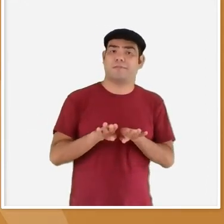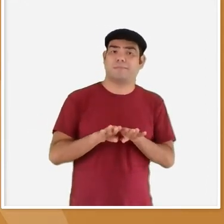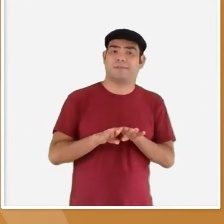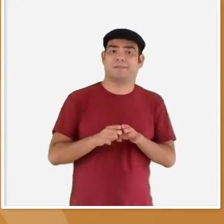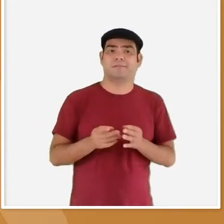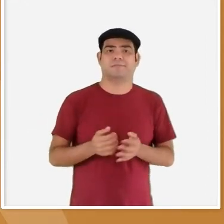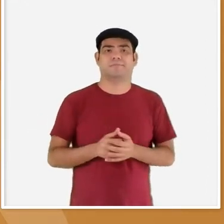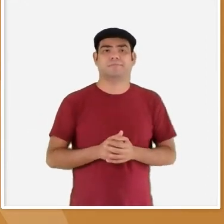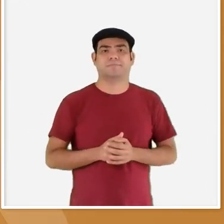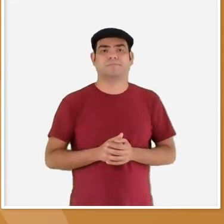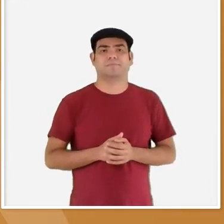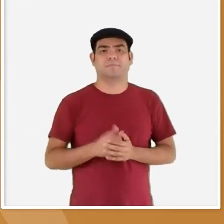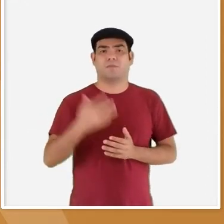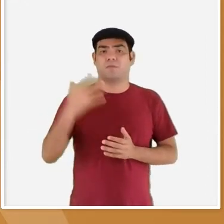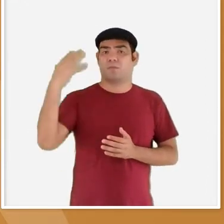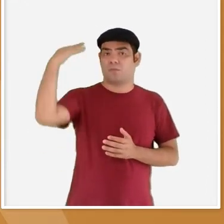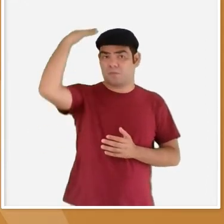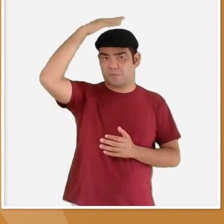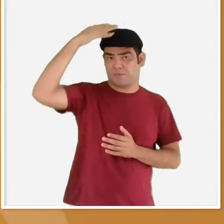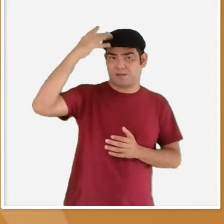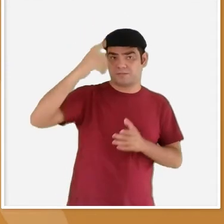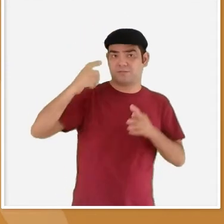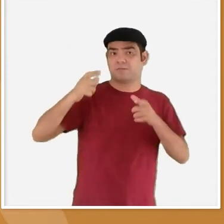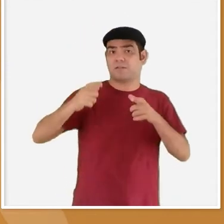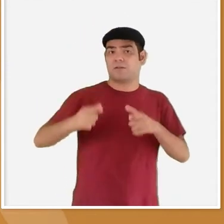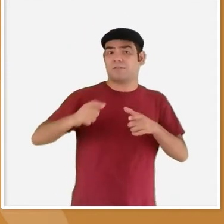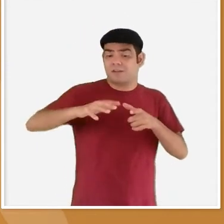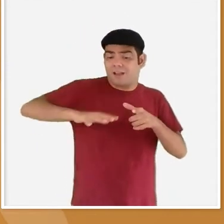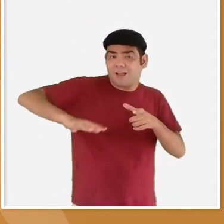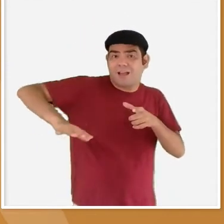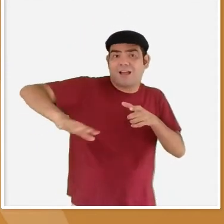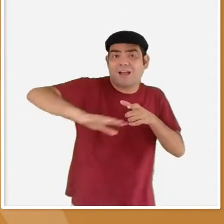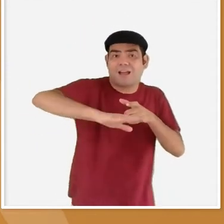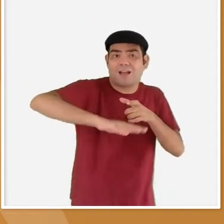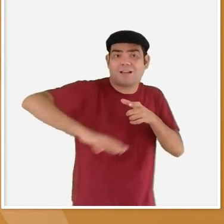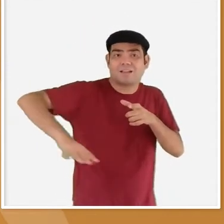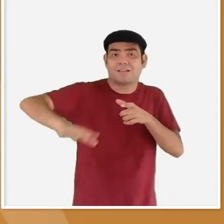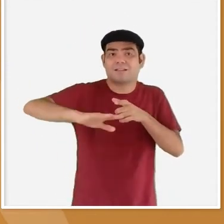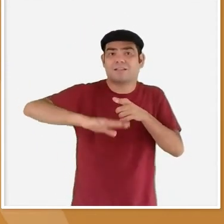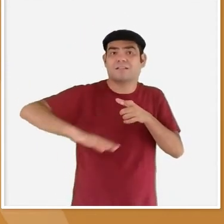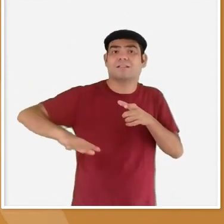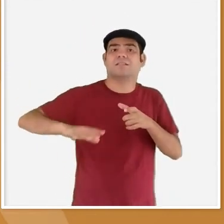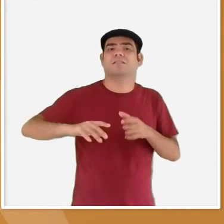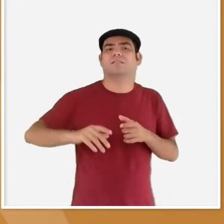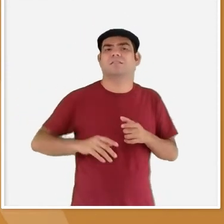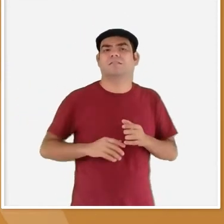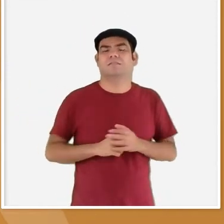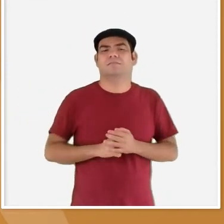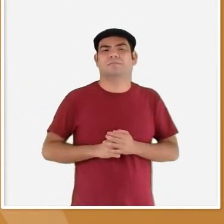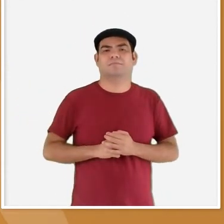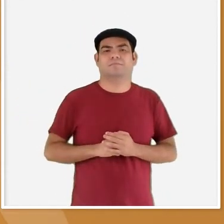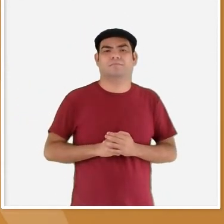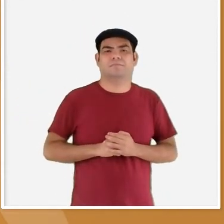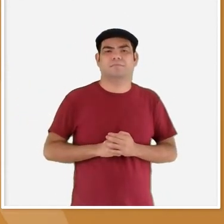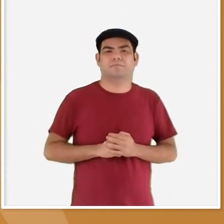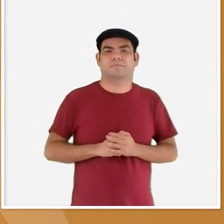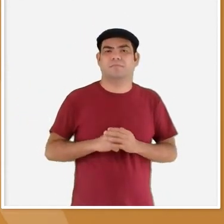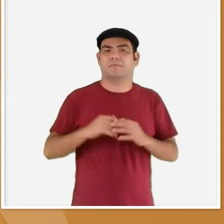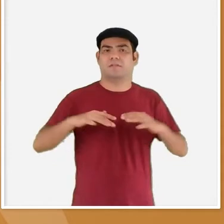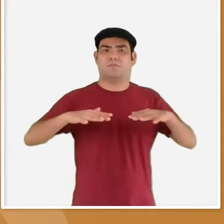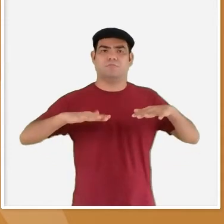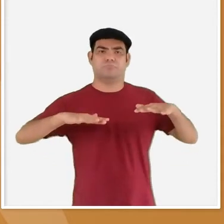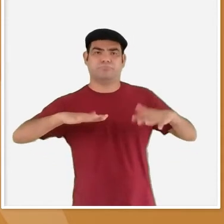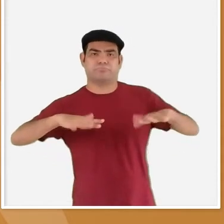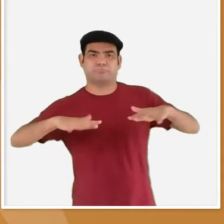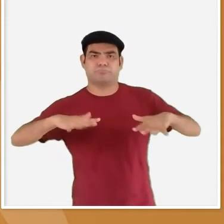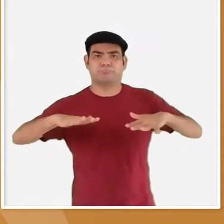esteja localizado em uma área de incidência de abalos sísmicos, tá? A questão dos terremotos, a